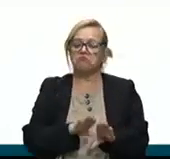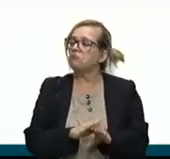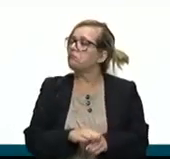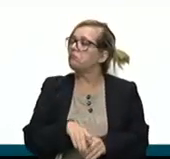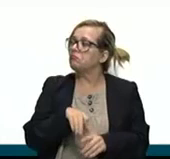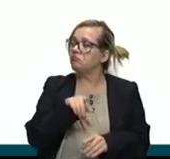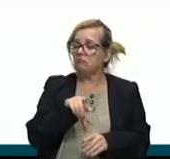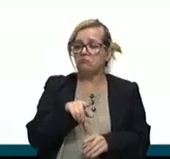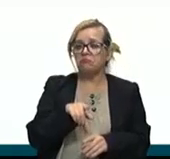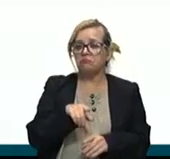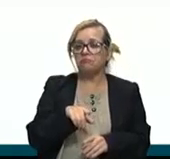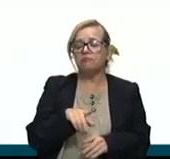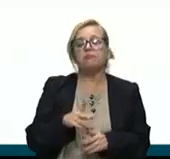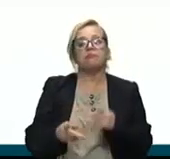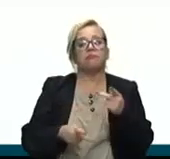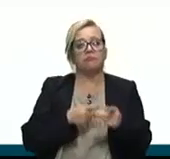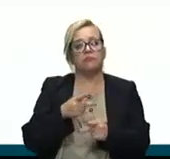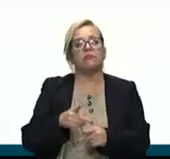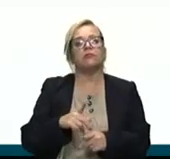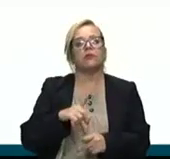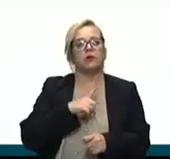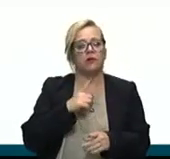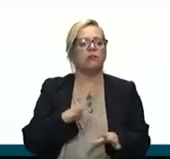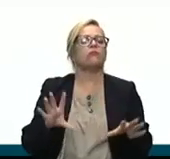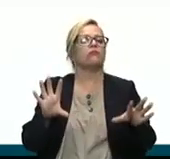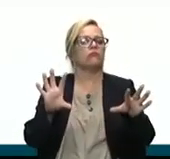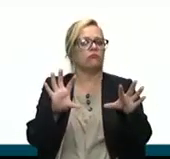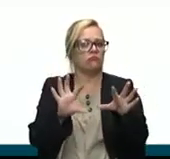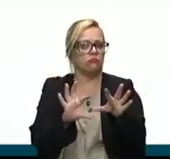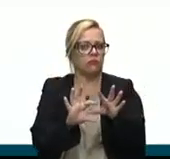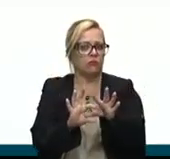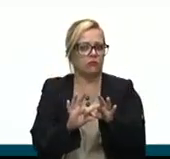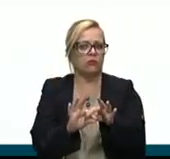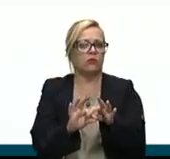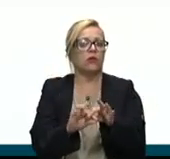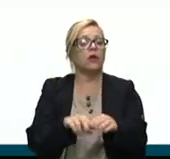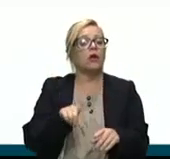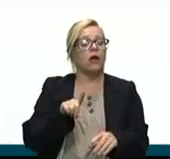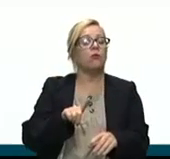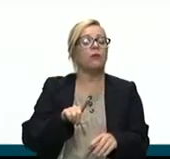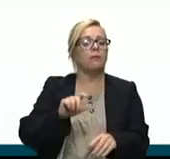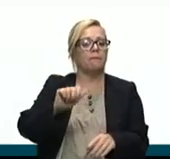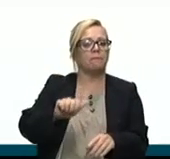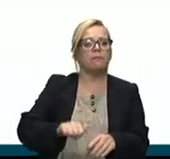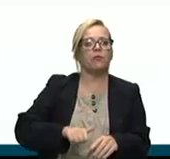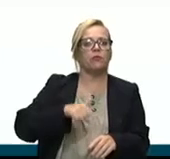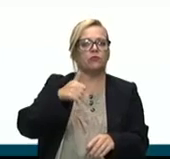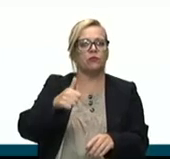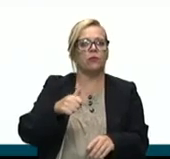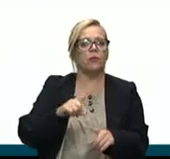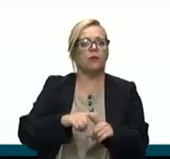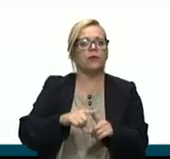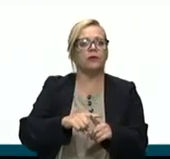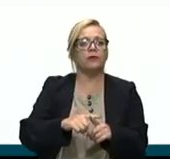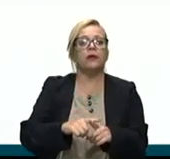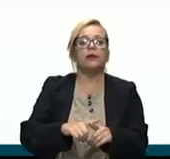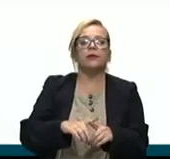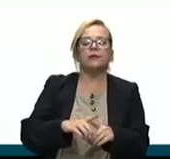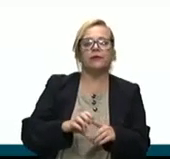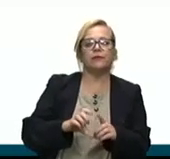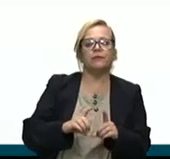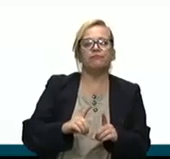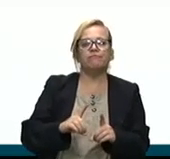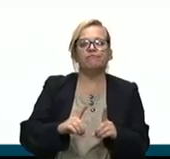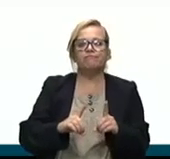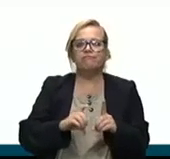Neste caso, nós dizemos que existe correlação e ela é positiva. Por quê? Porque a reta cresce da esquerda para a direita. É uma